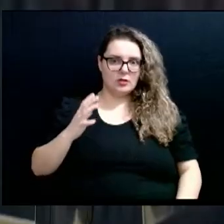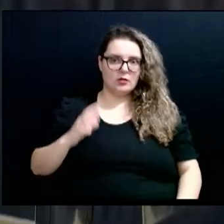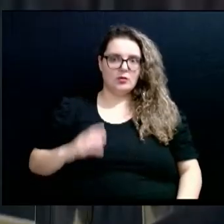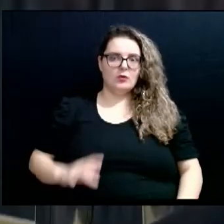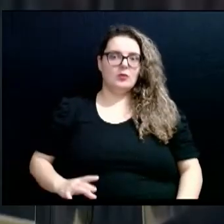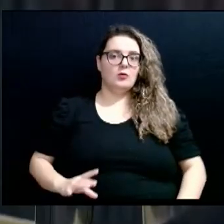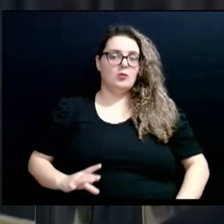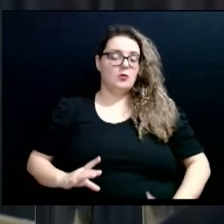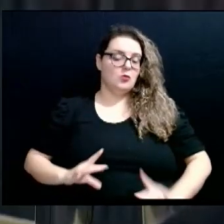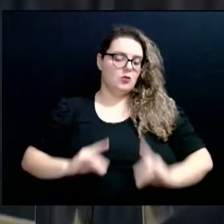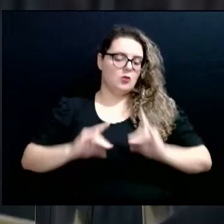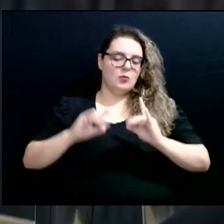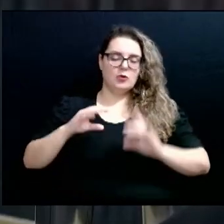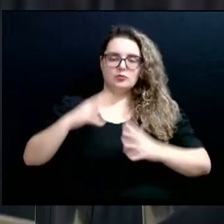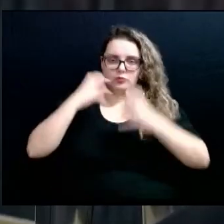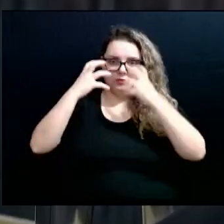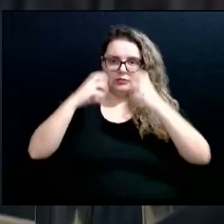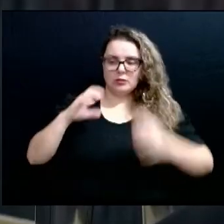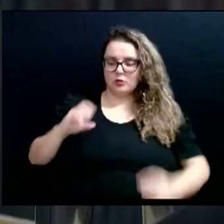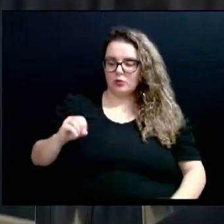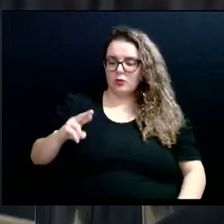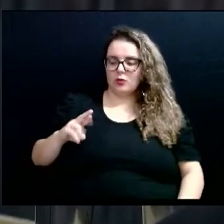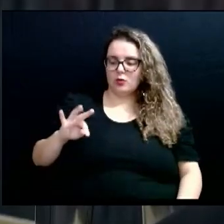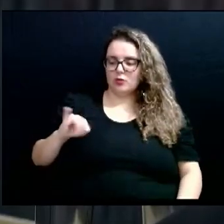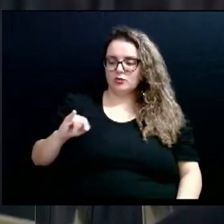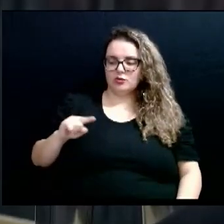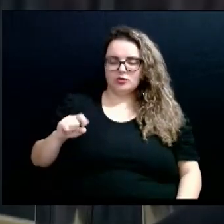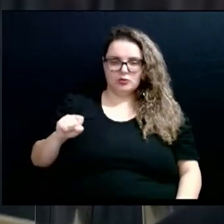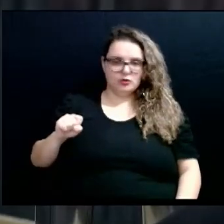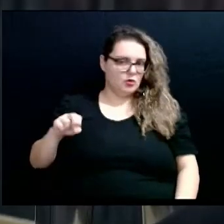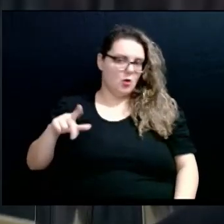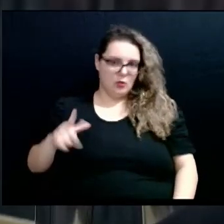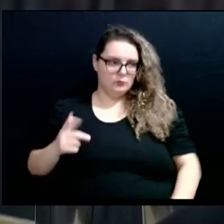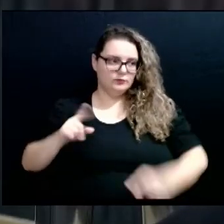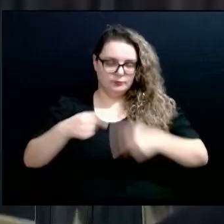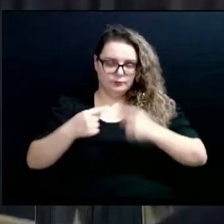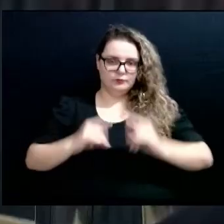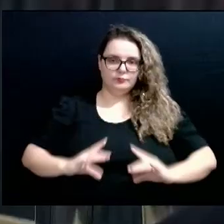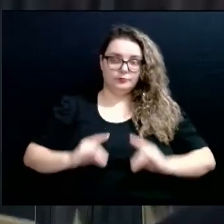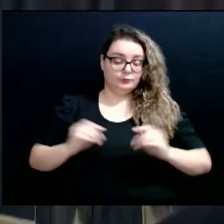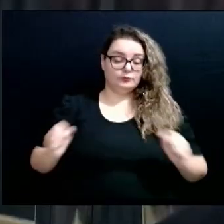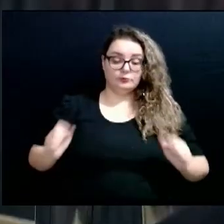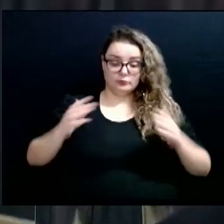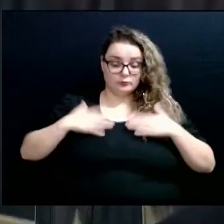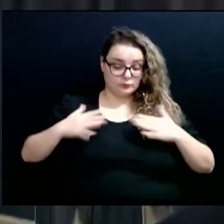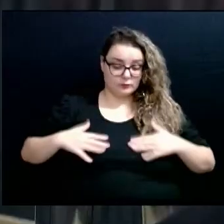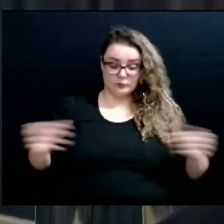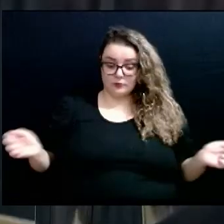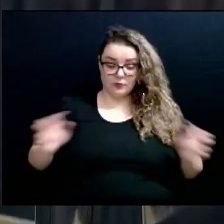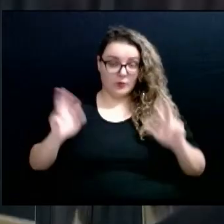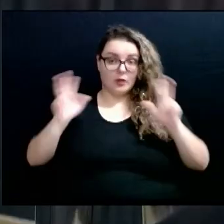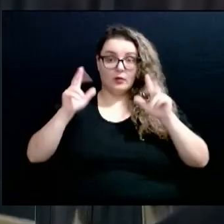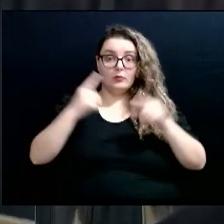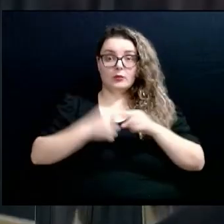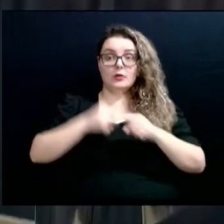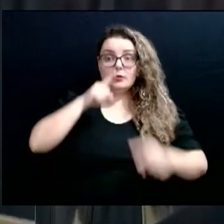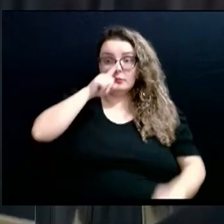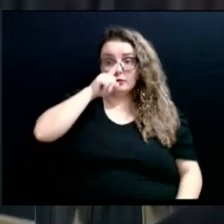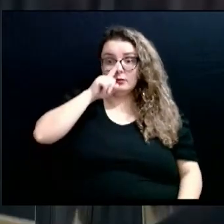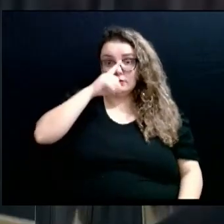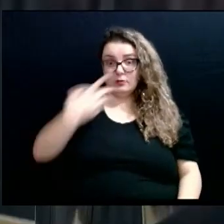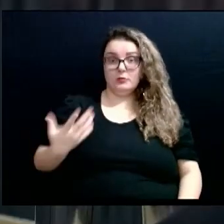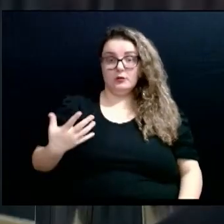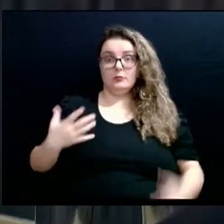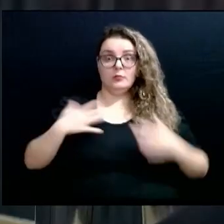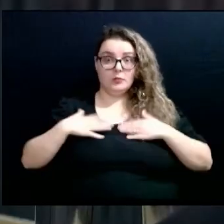E outros hormônios e neurotransmissores que vão deixar o corpo em alerta. Porque quando a gente tá em perigo, o corpo tá em alerta, o